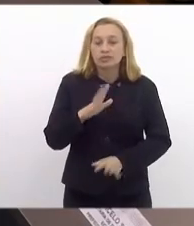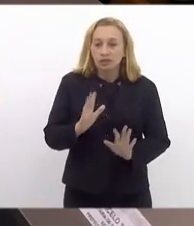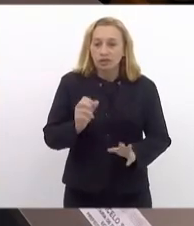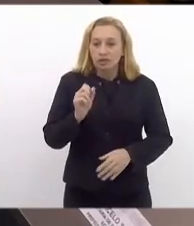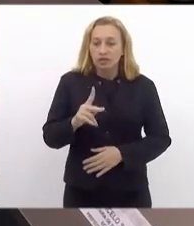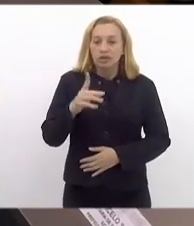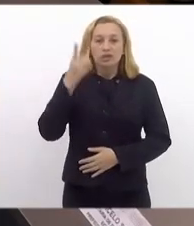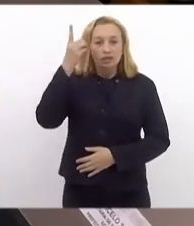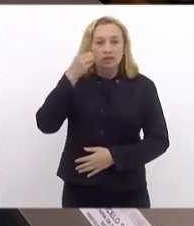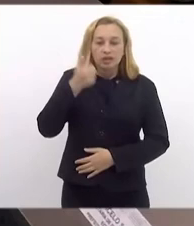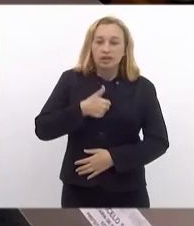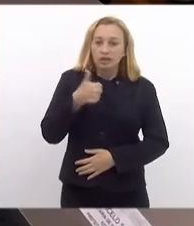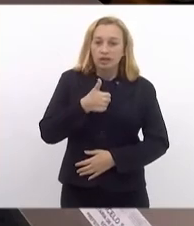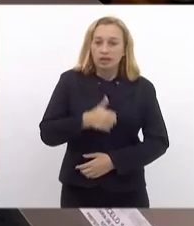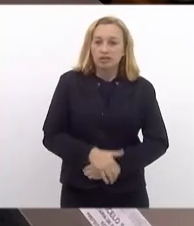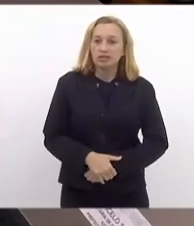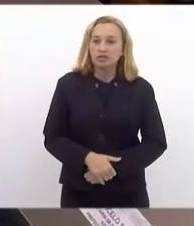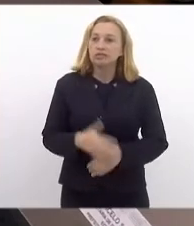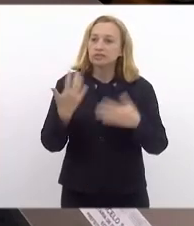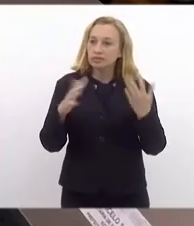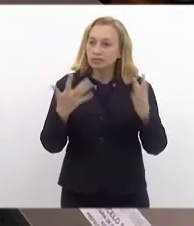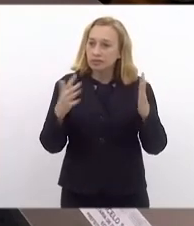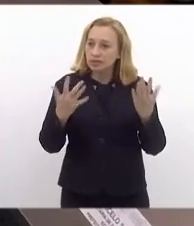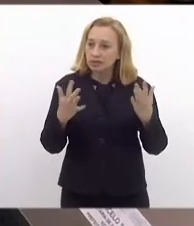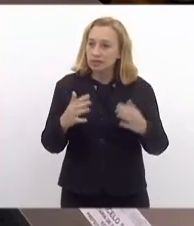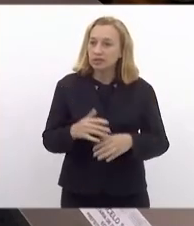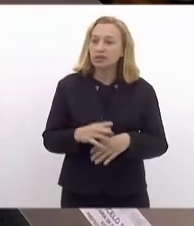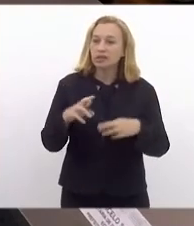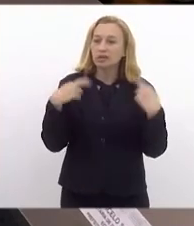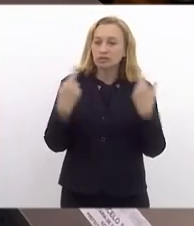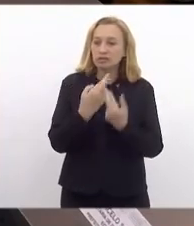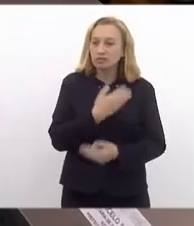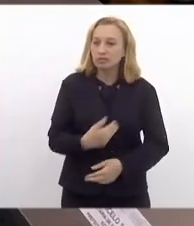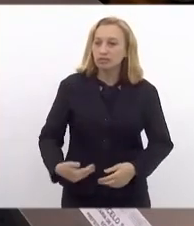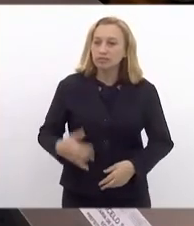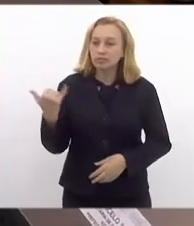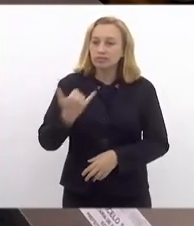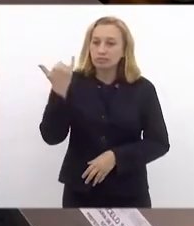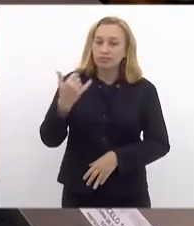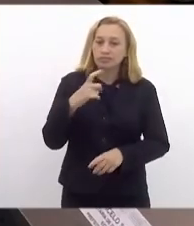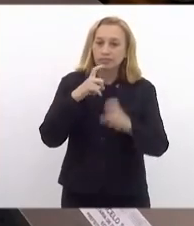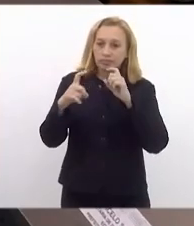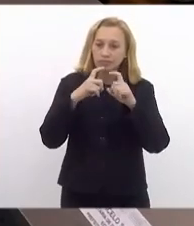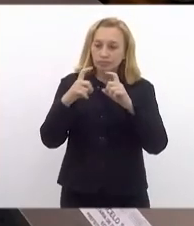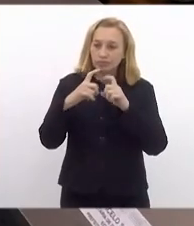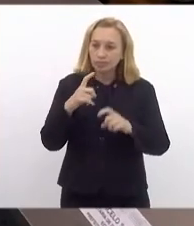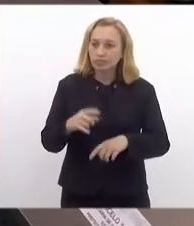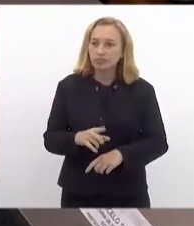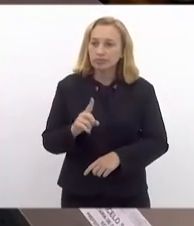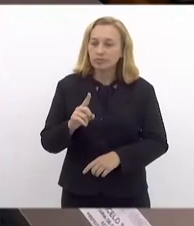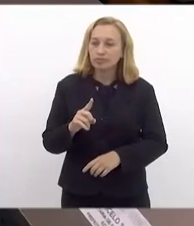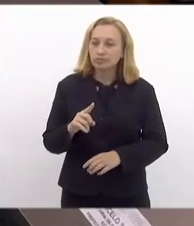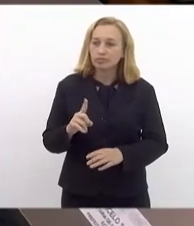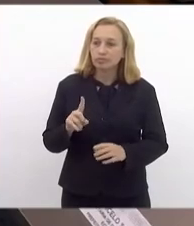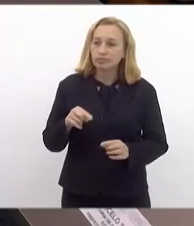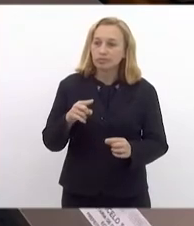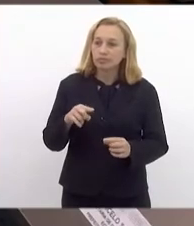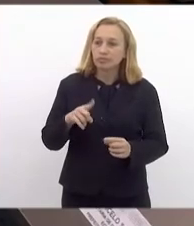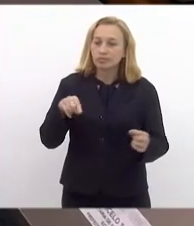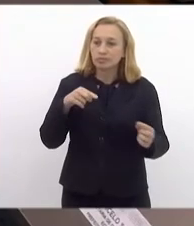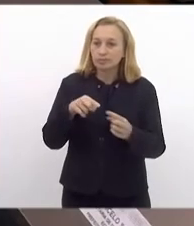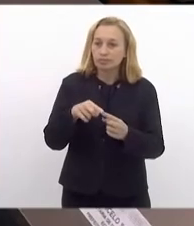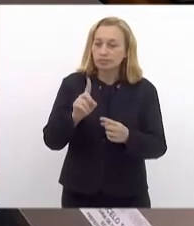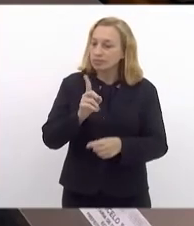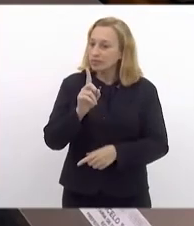deputado uma primeiro lugar parabenizá-lo pela audiência pública é sempre importante esse debate mas seria muito objetivo